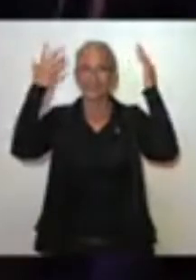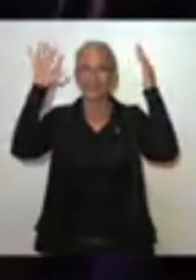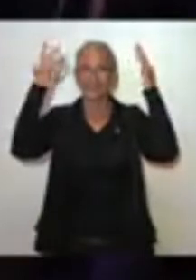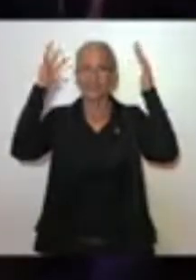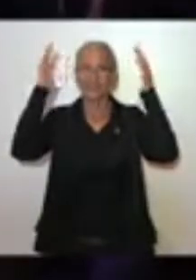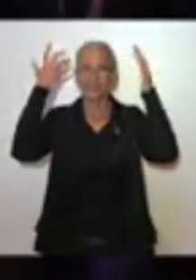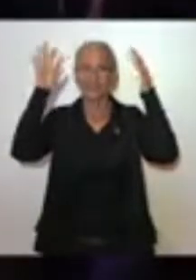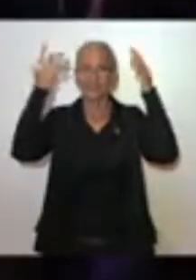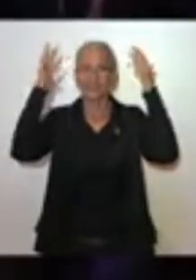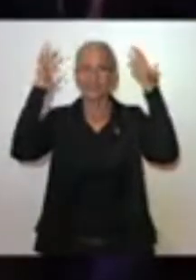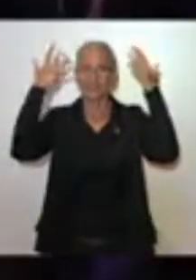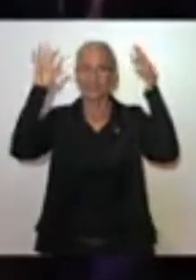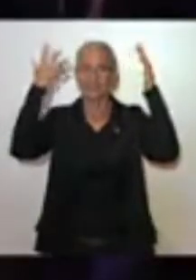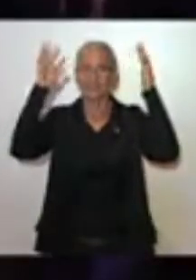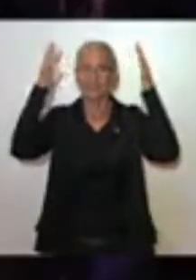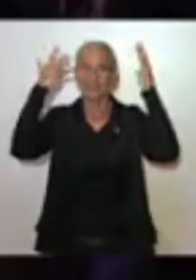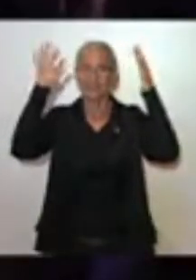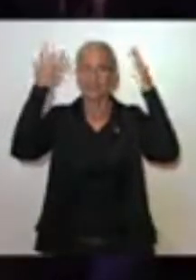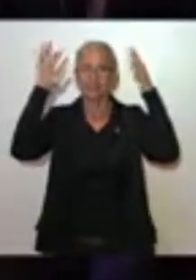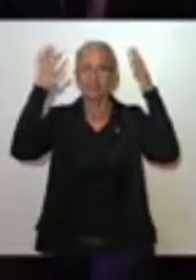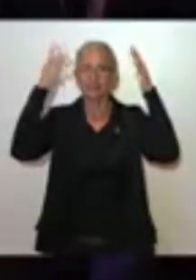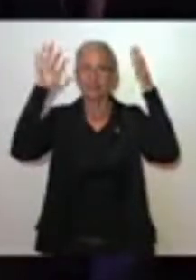E aí